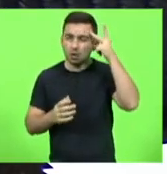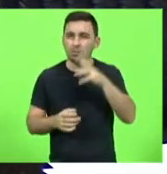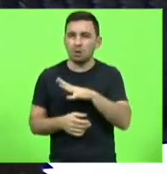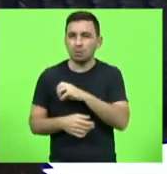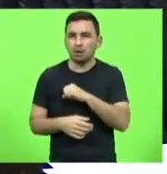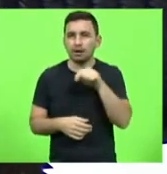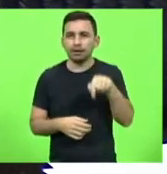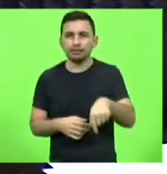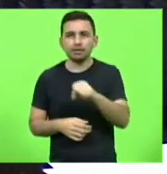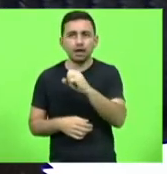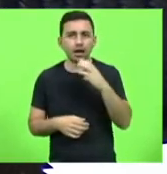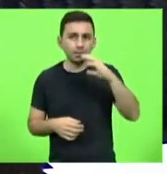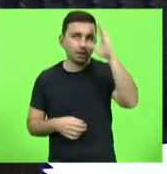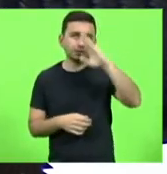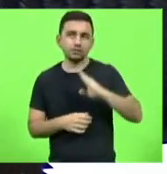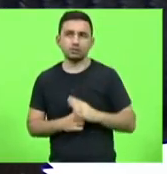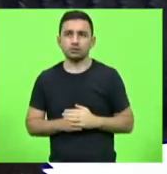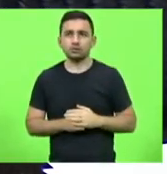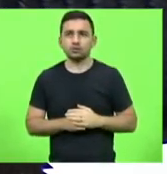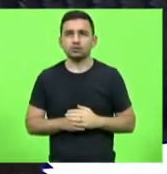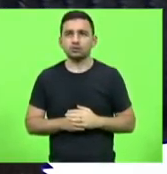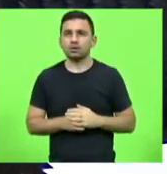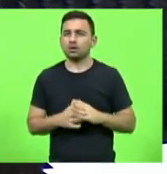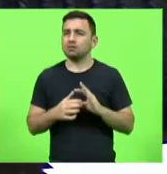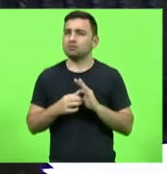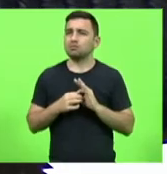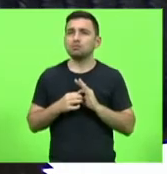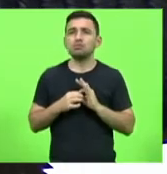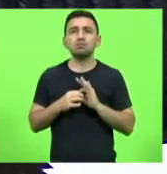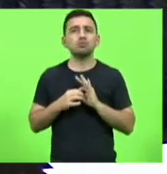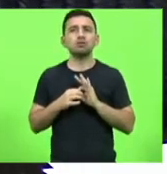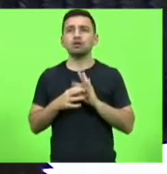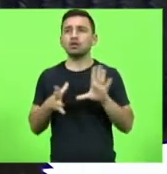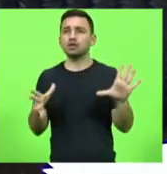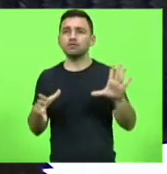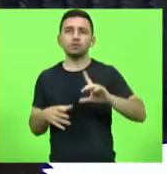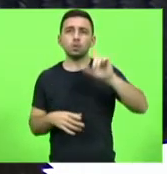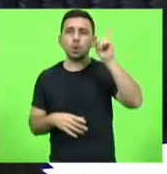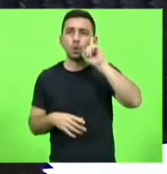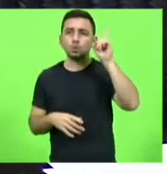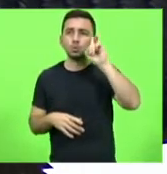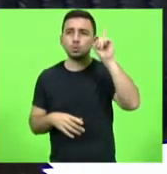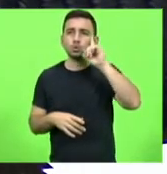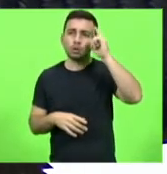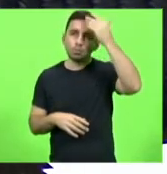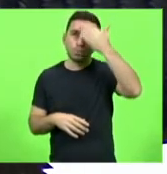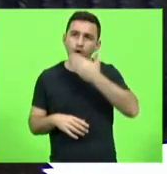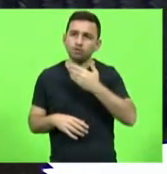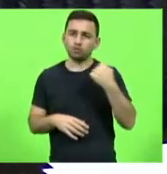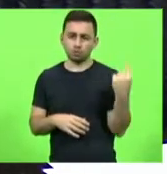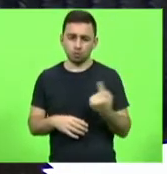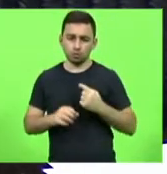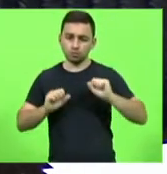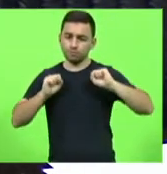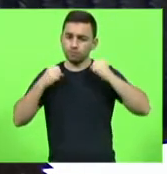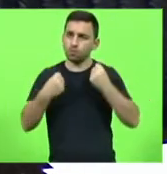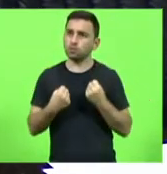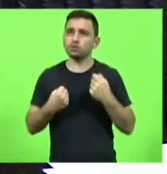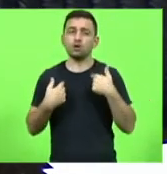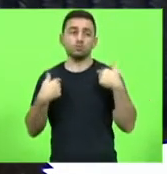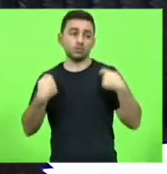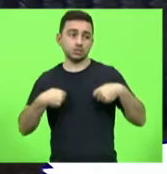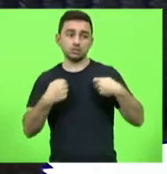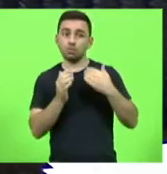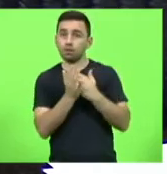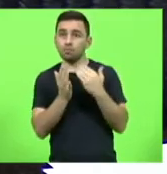amavam o Brasil. E aí deram uma carta branca para nós, onde nós todos os dias aqui tentamos provar o nosso valor. Eu dizia, olha, eu preciso mais do que um voto, eu